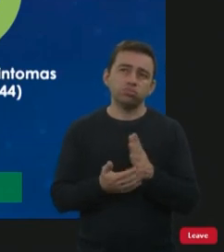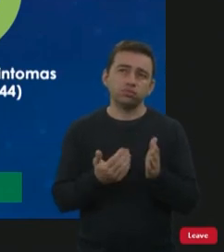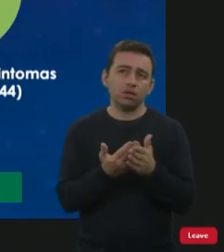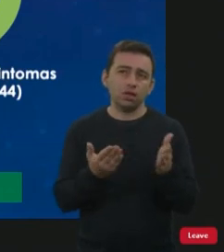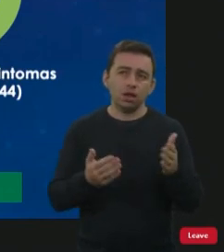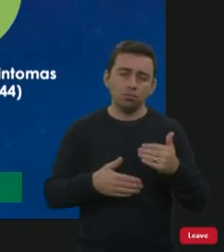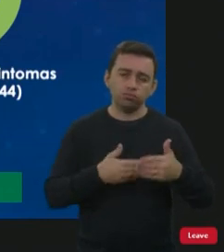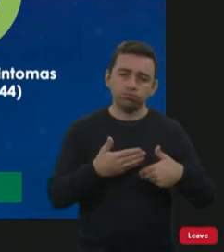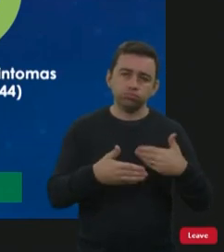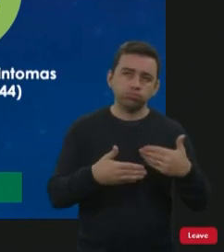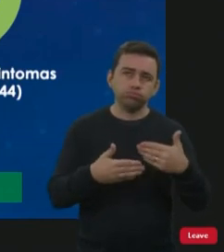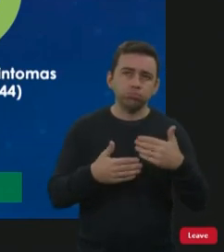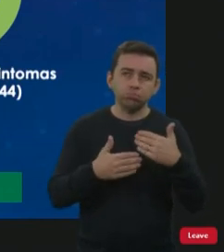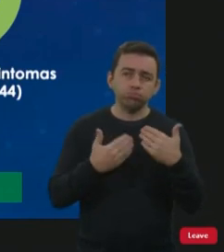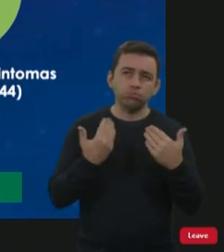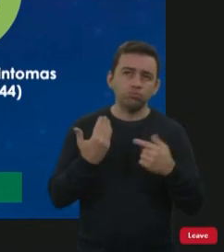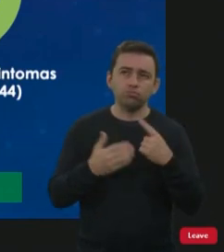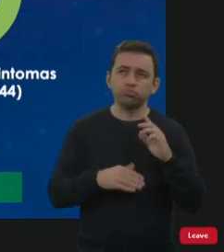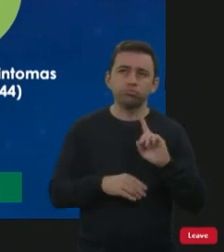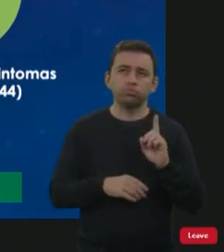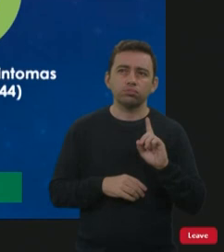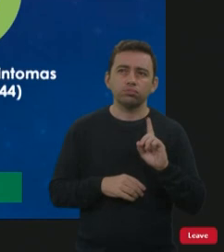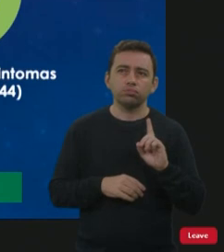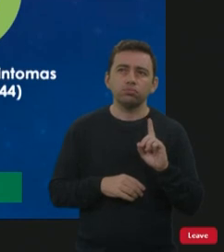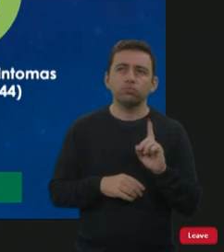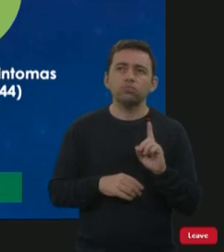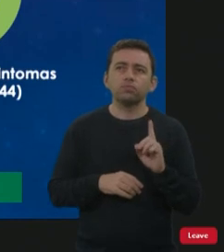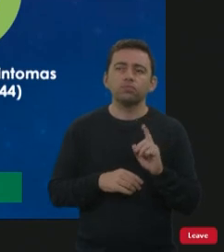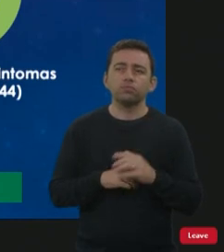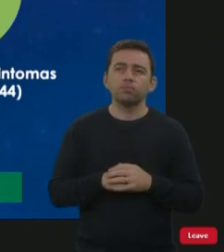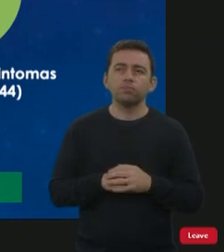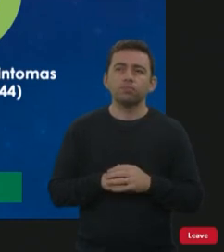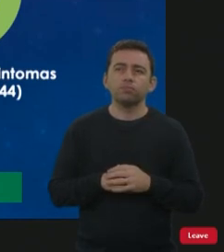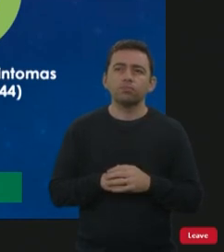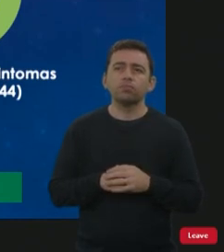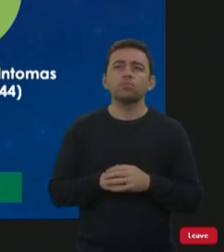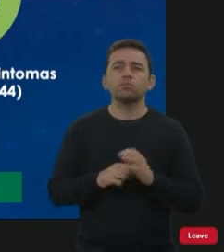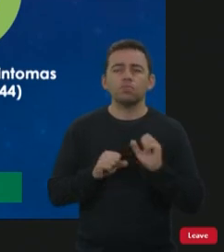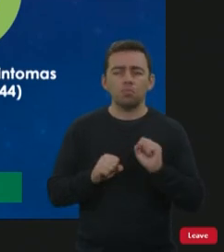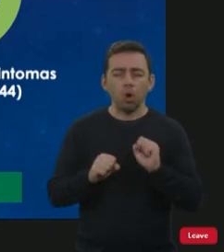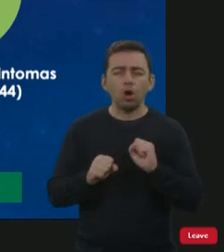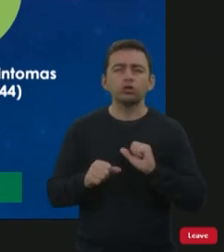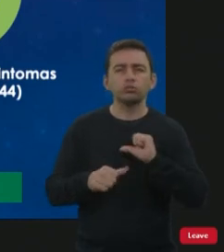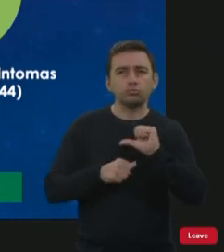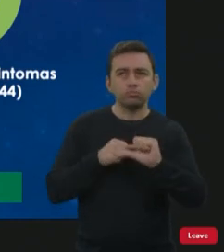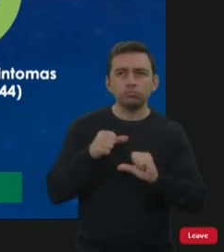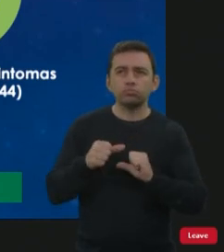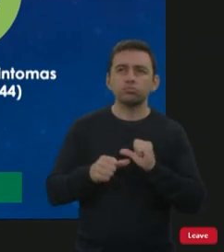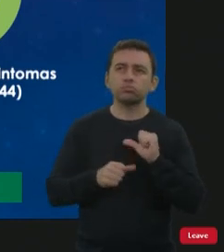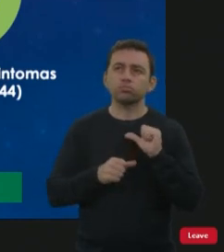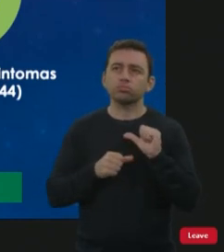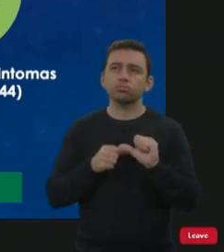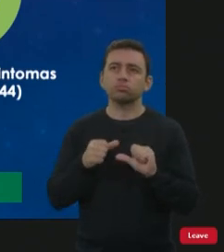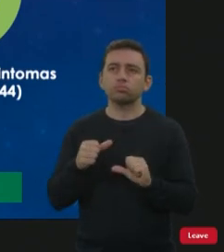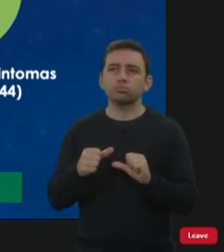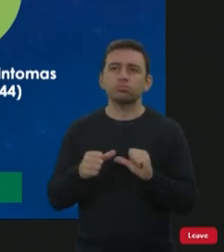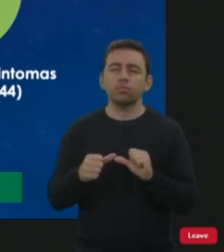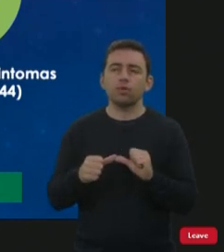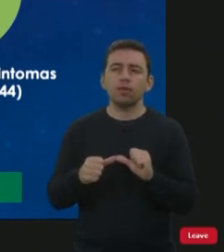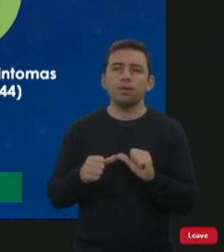tão mórbido, a gente consegue ter sim uma modificação aí